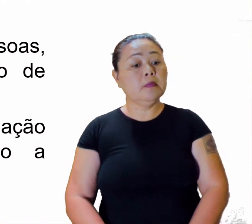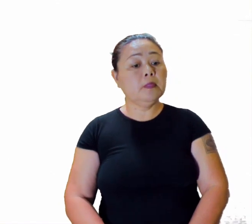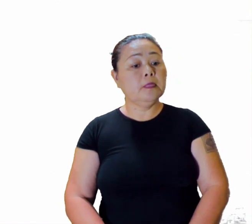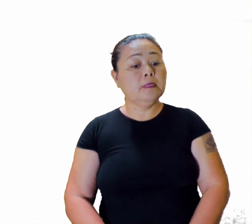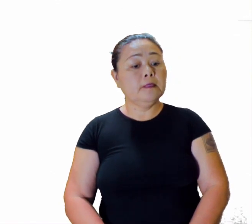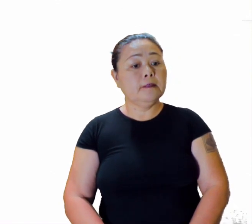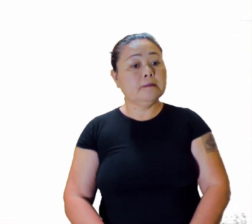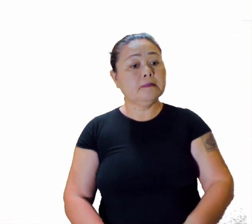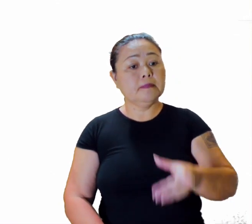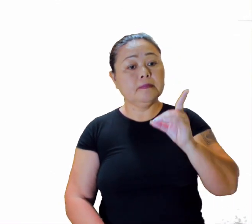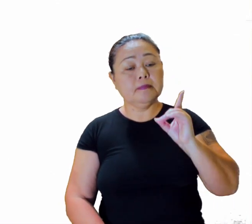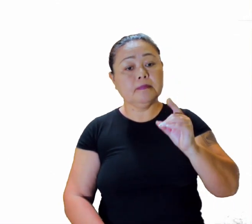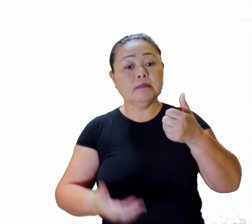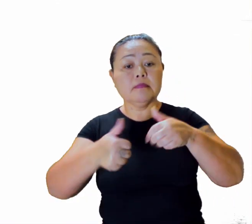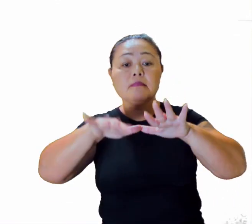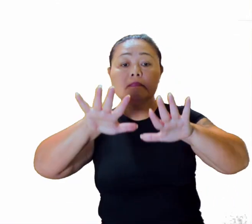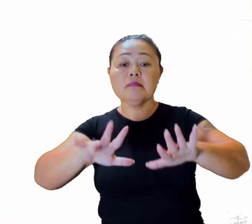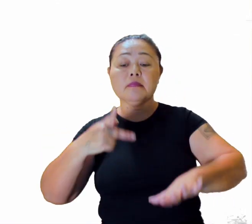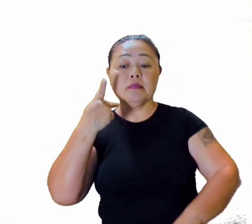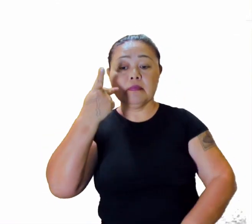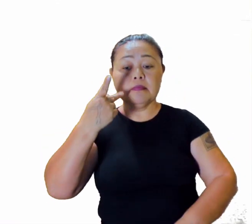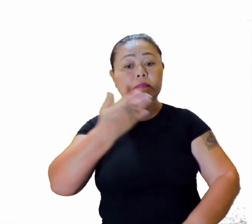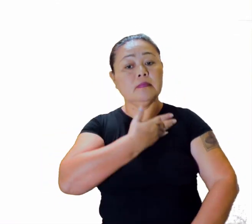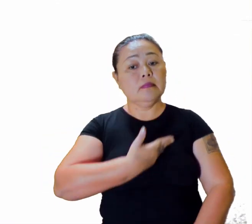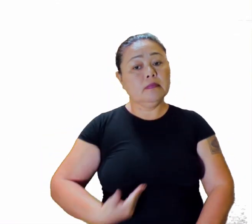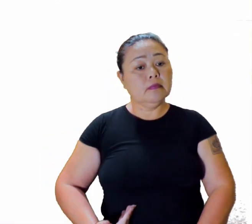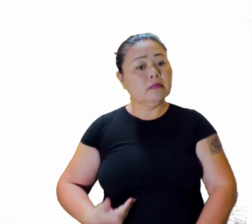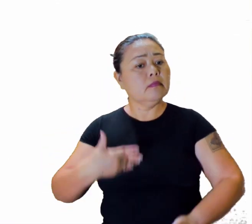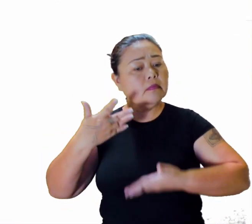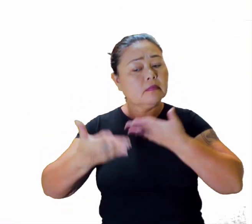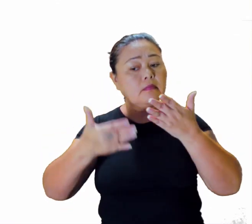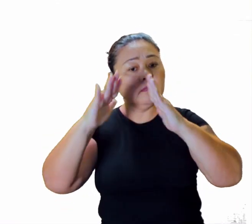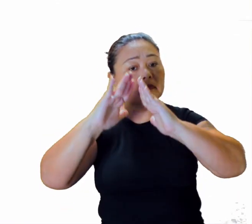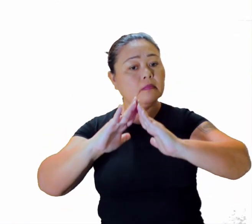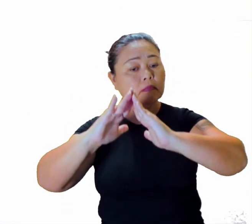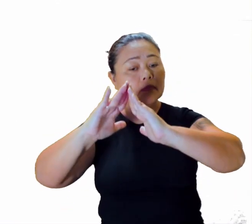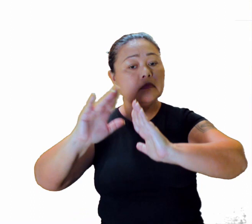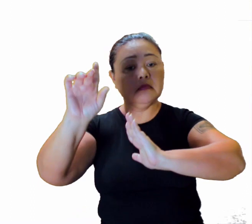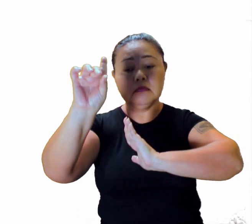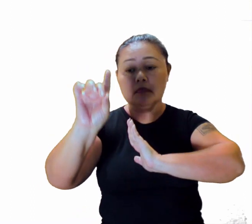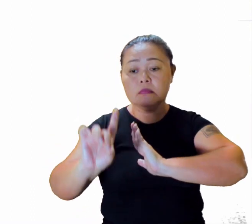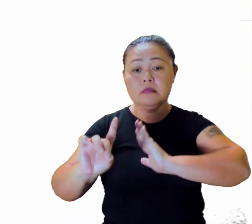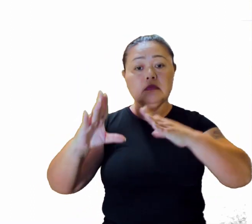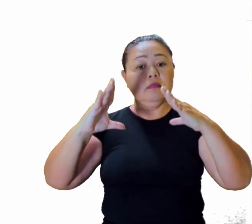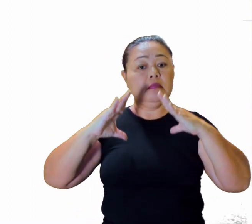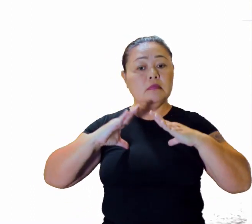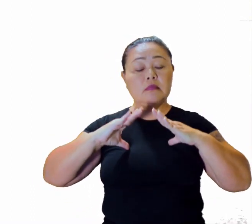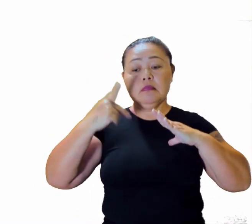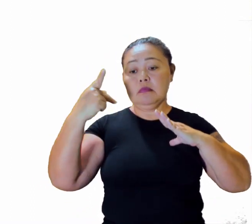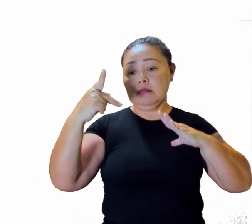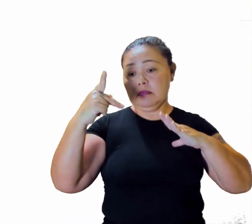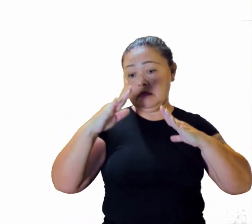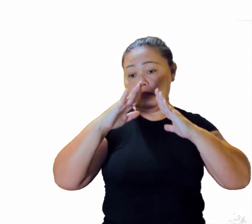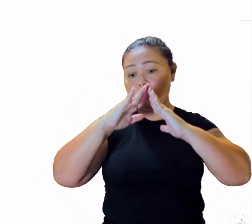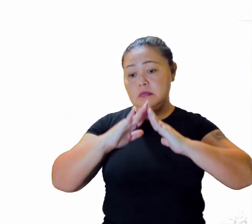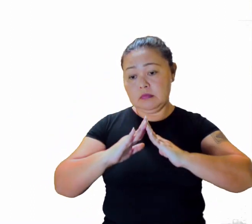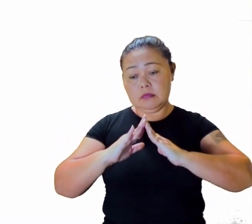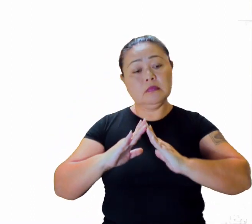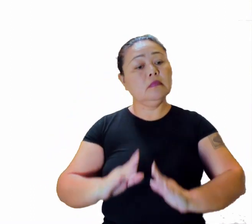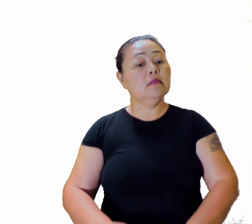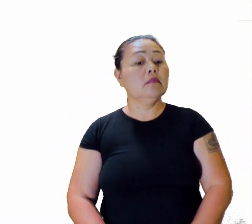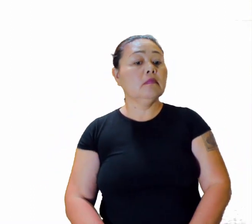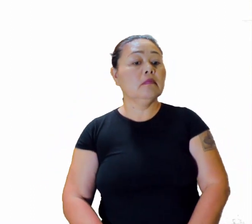lá na D. Implantação de políticas públicas que promovem a moradia e o direito à cidade aos seus